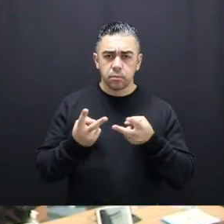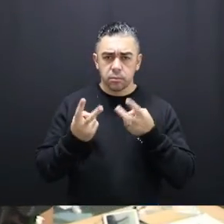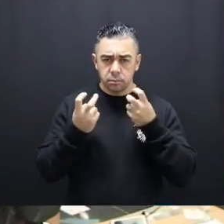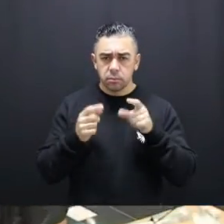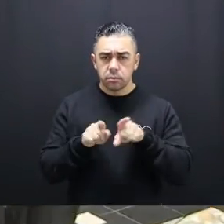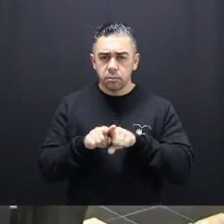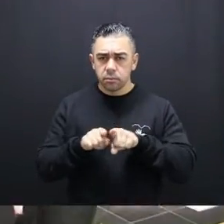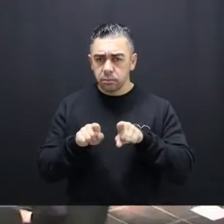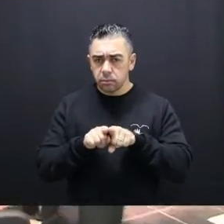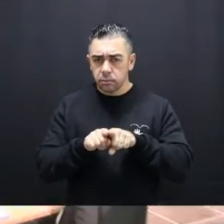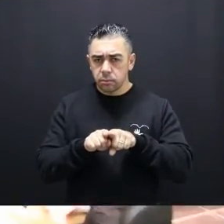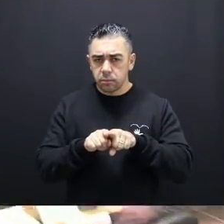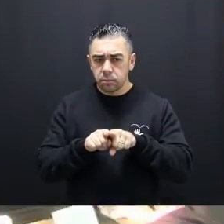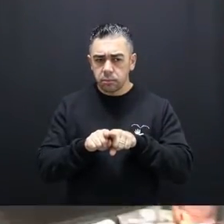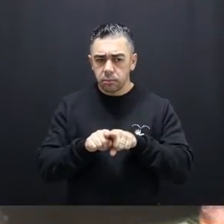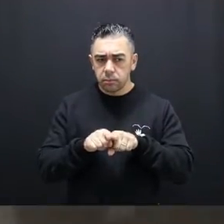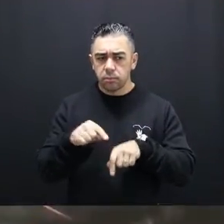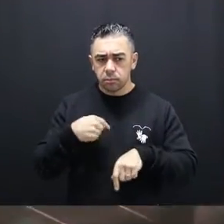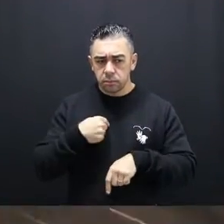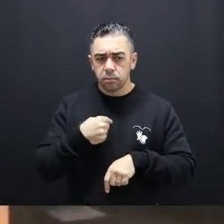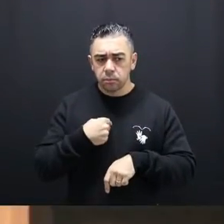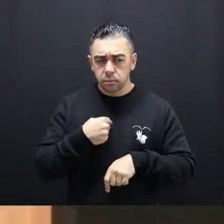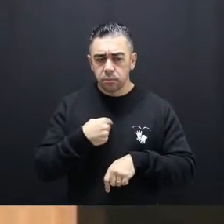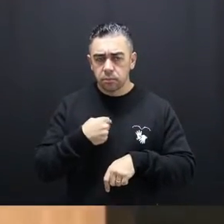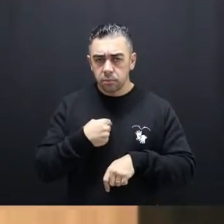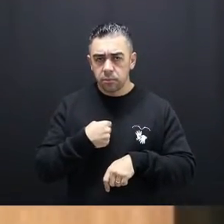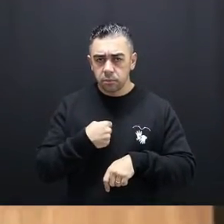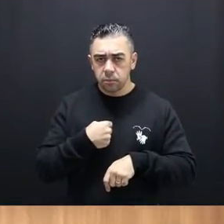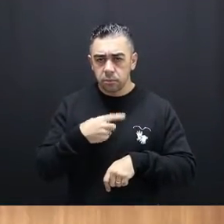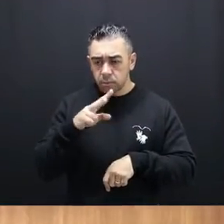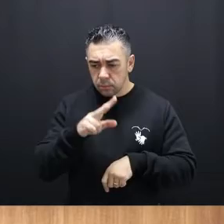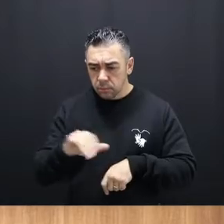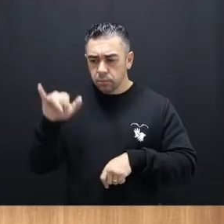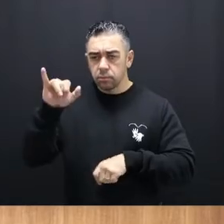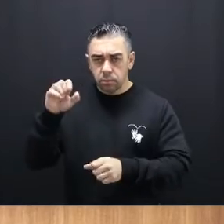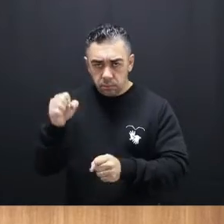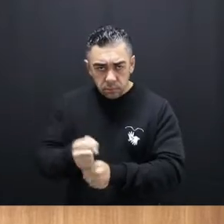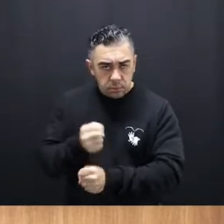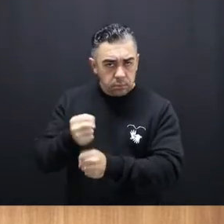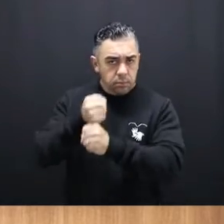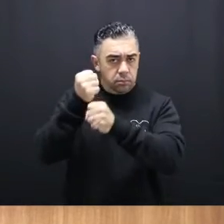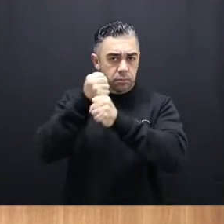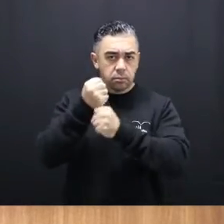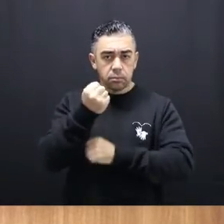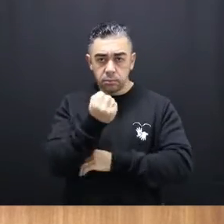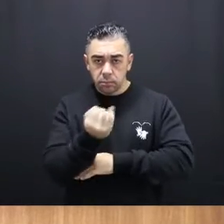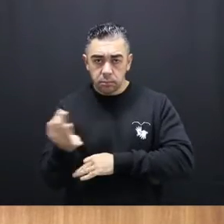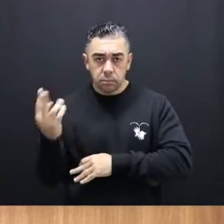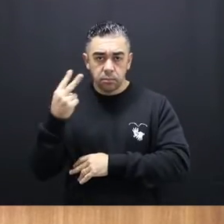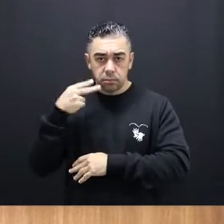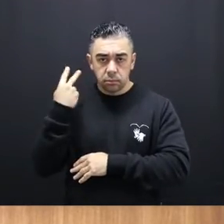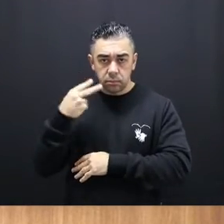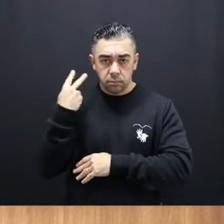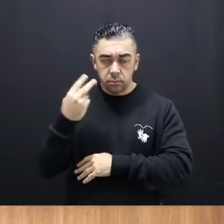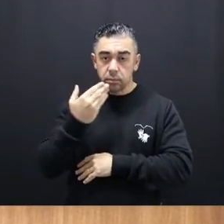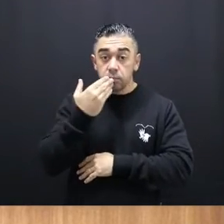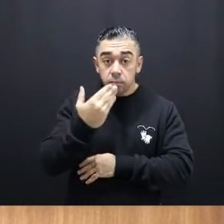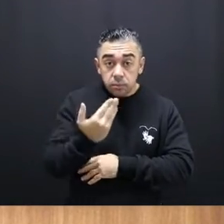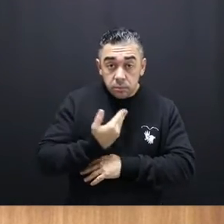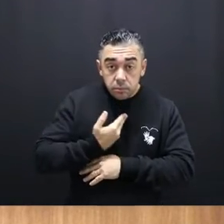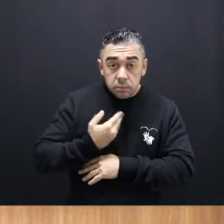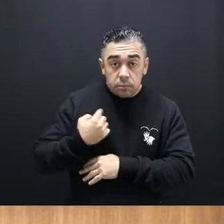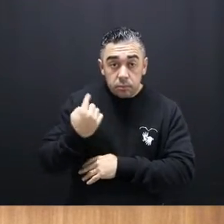chateada e quando uma obra vai sair alguns vereadores mesmo sendo pedido os nossos